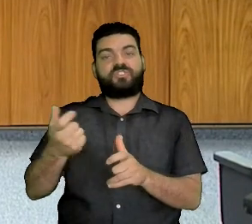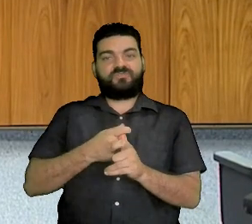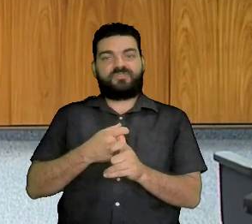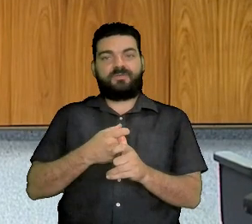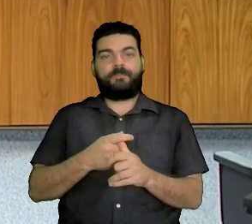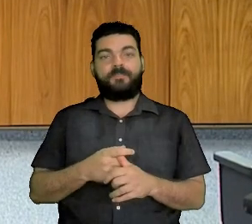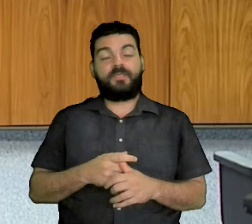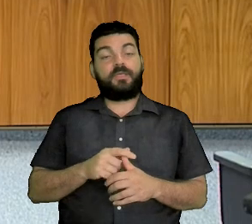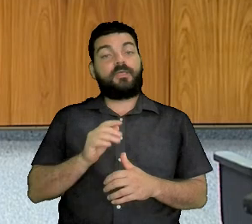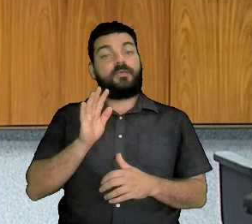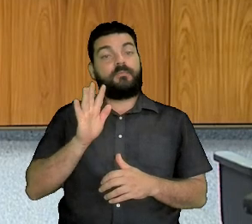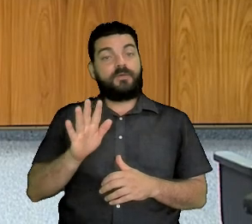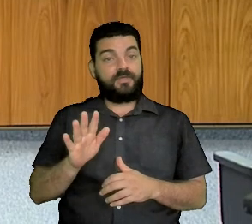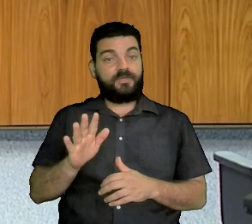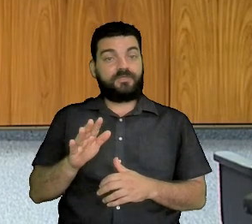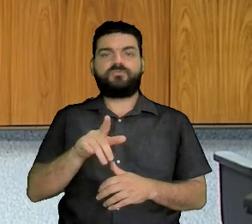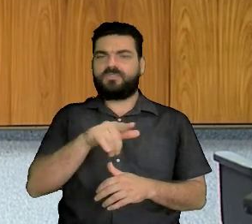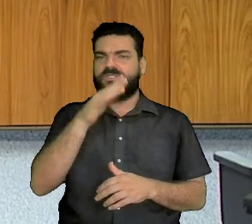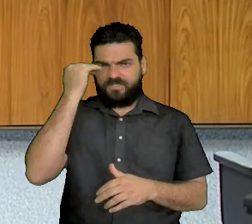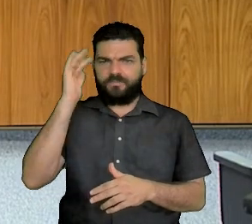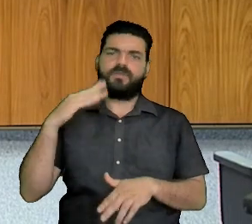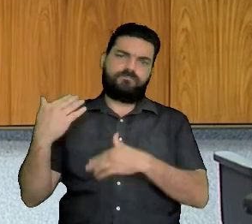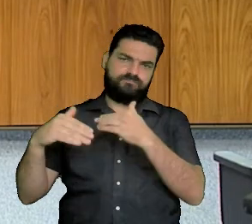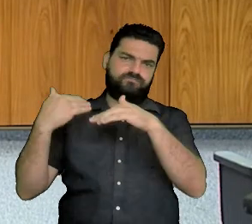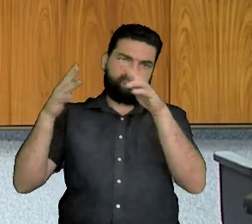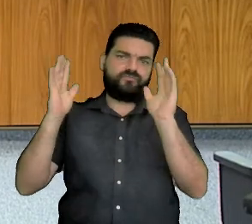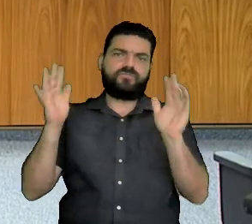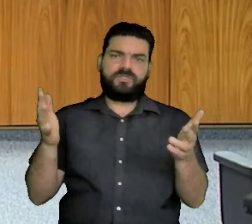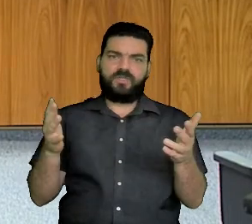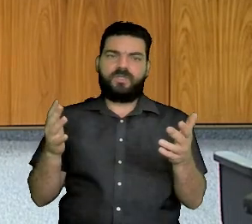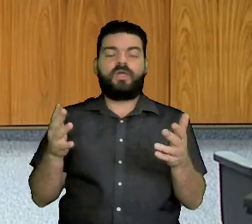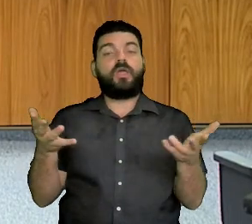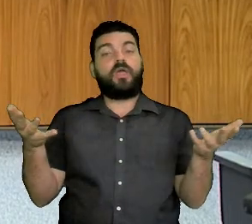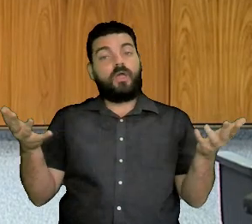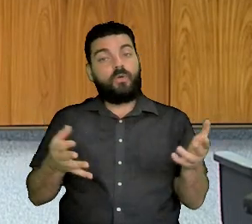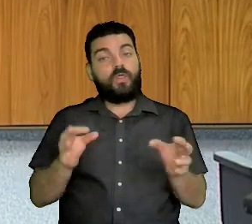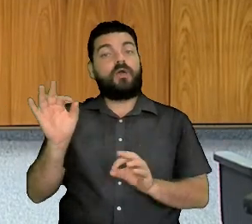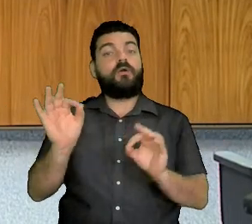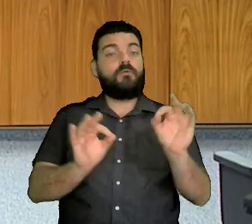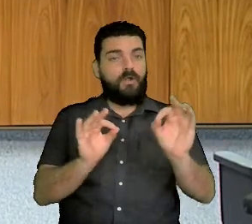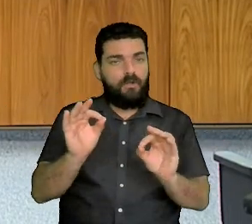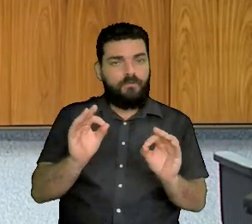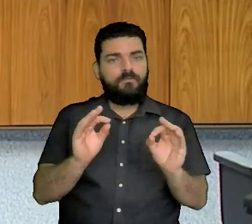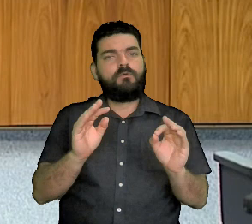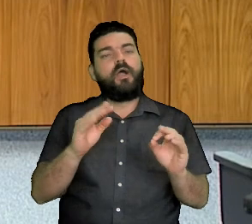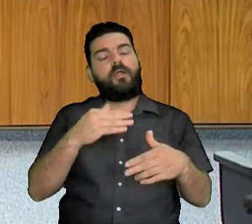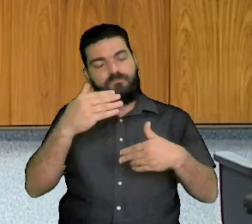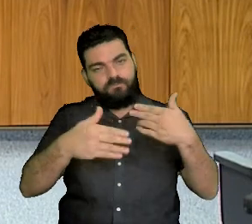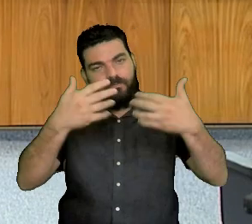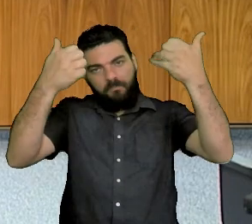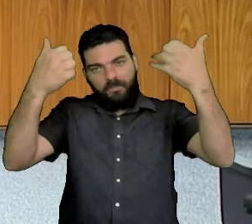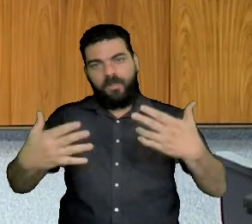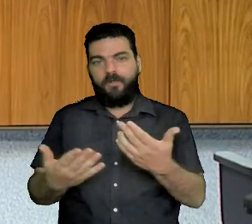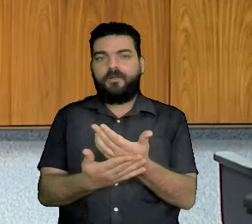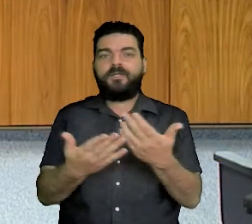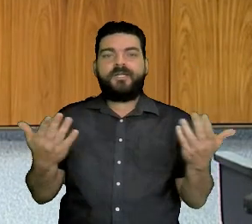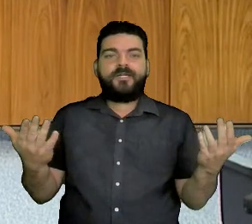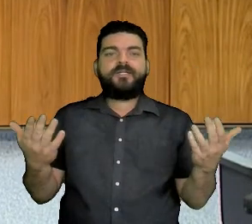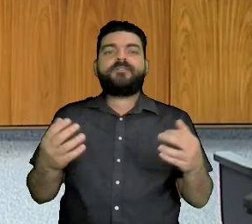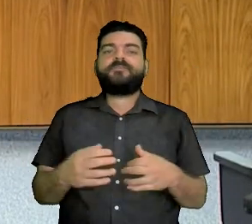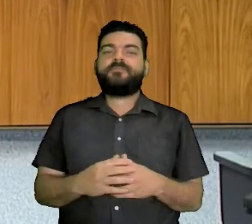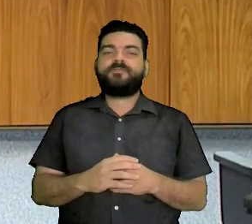Mas sabemos que se evolui agora para uma solução que será de vanguarda e